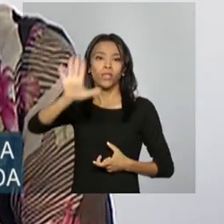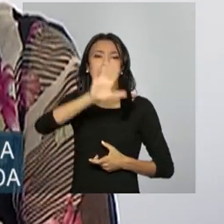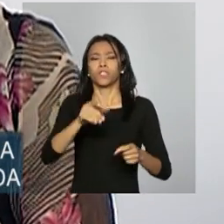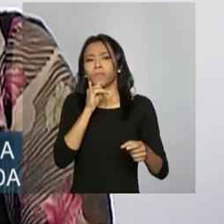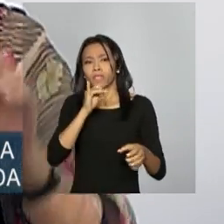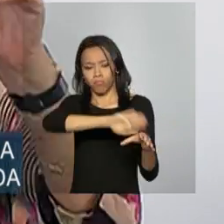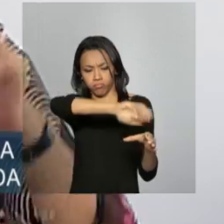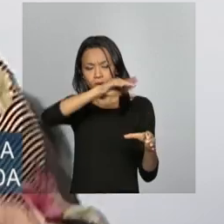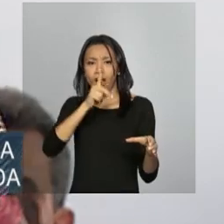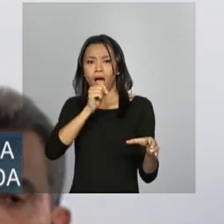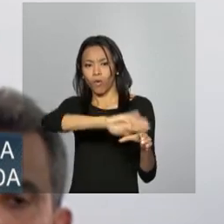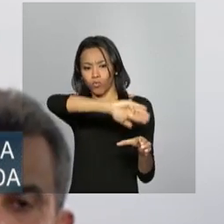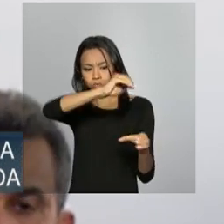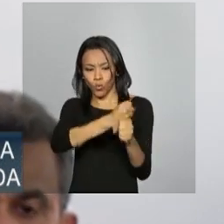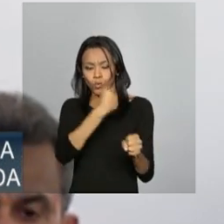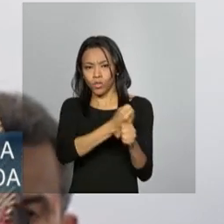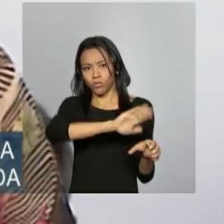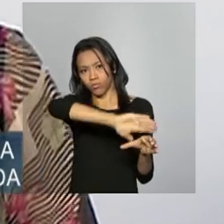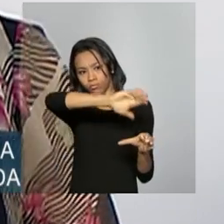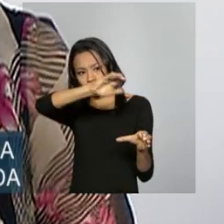cisternas quanto com a interligação.